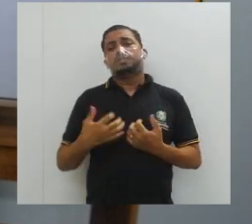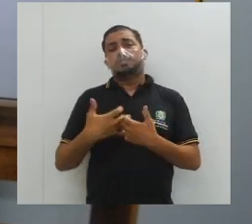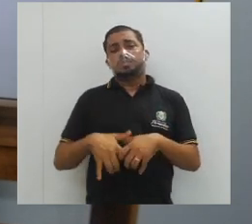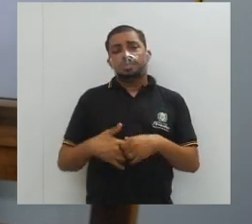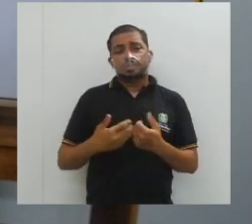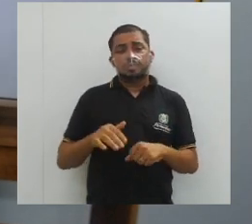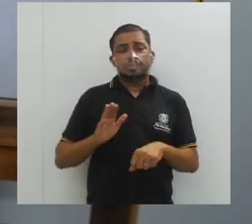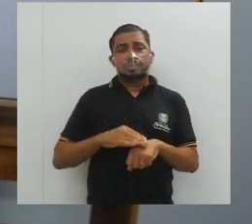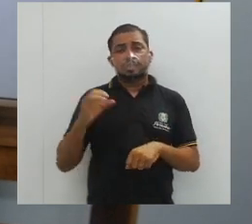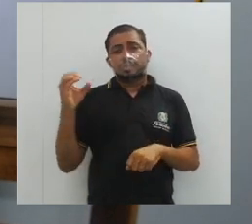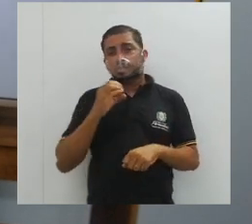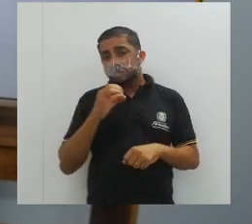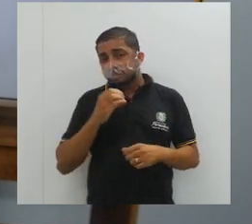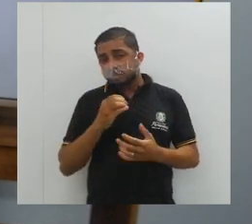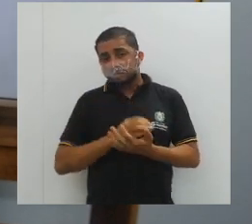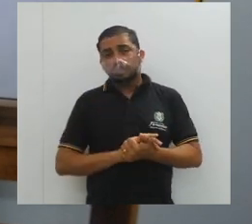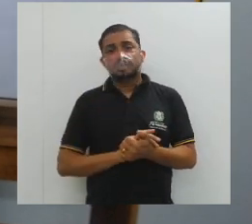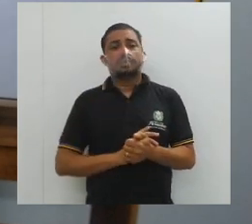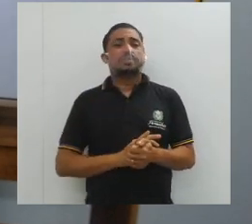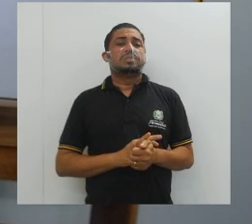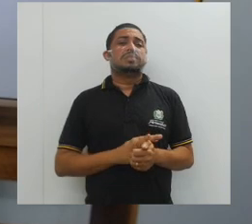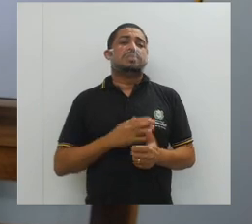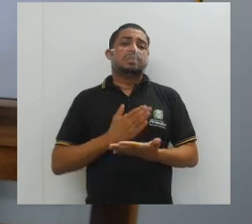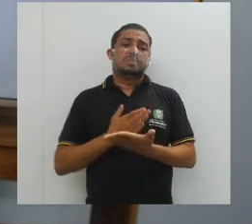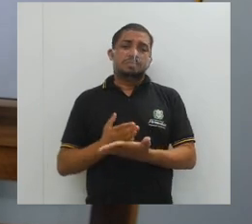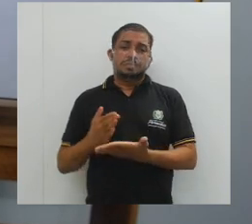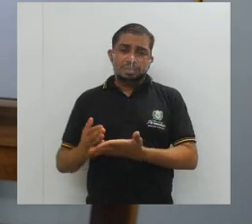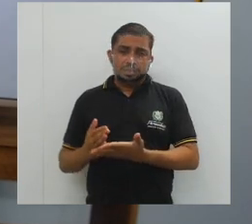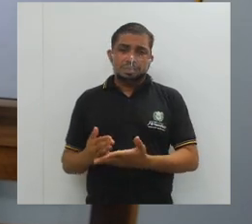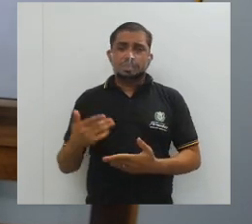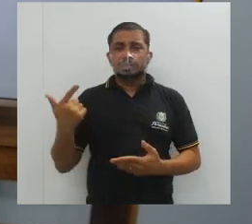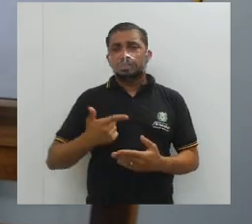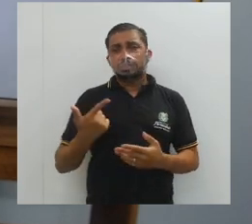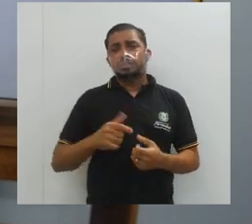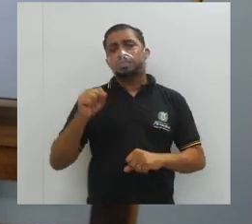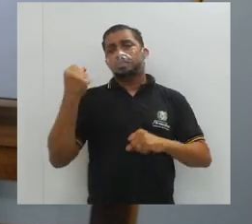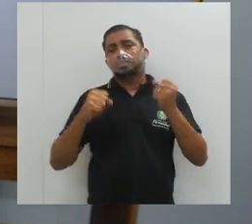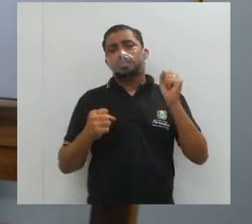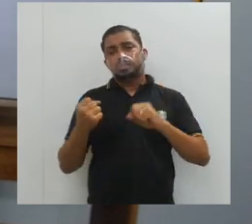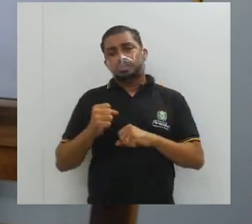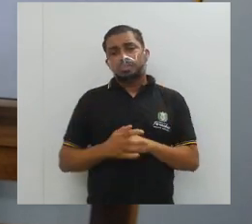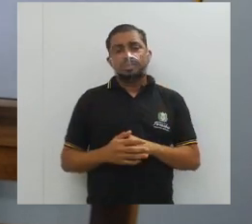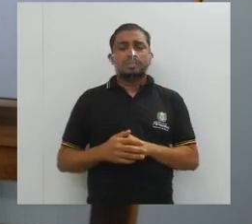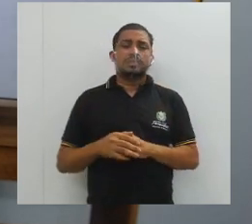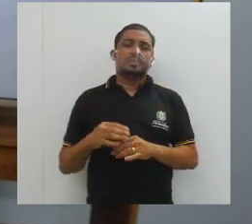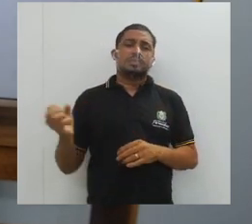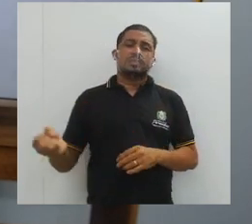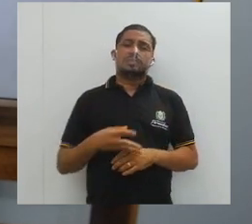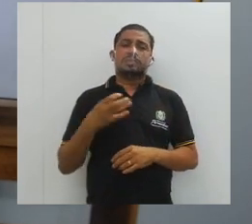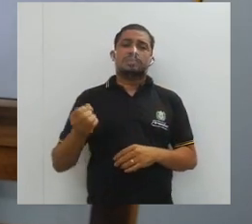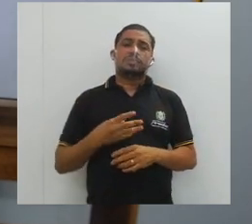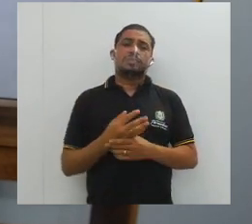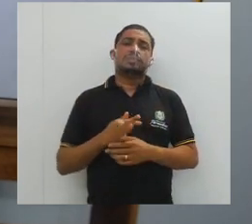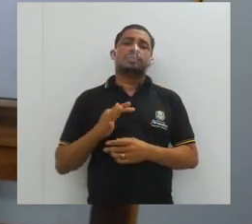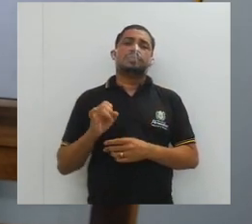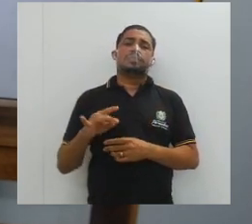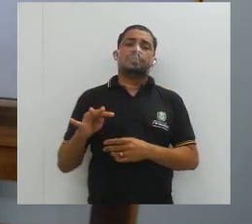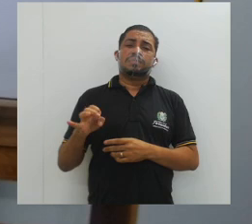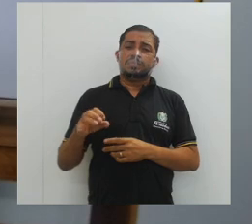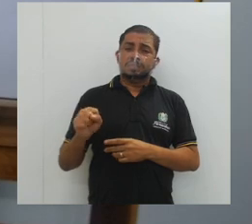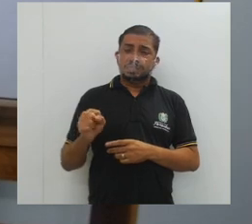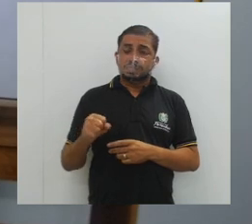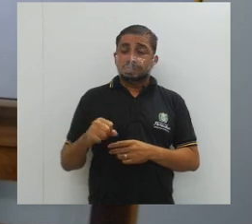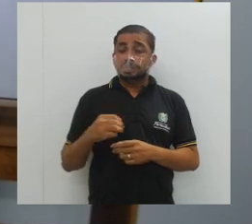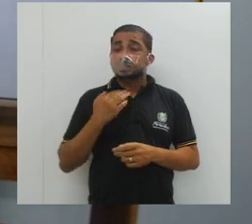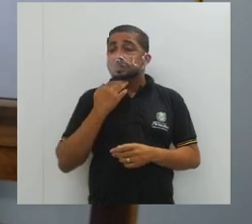mais rápido. Então, faz parte da nossa segunda revolução industrial, o incremento de novas fontes, né? Sem esquecer,